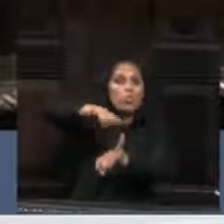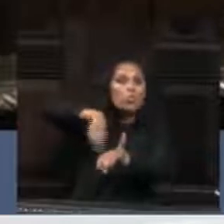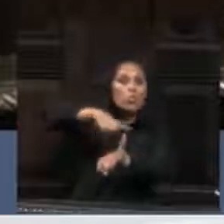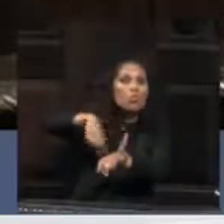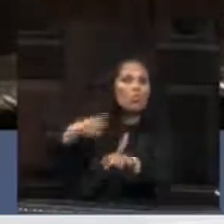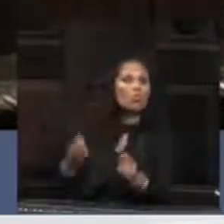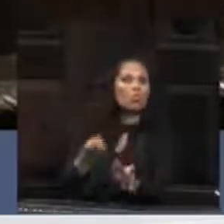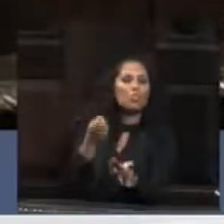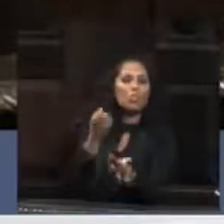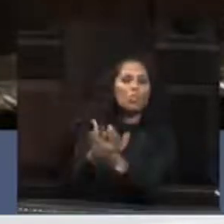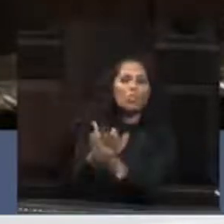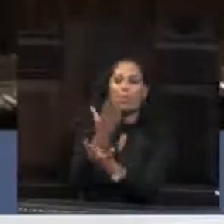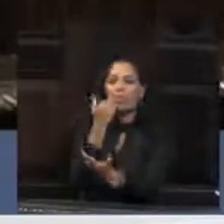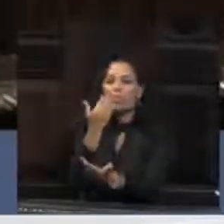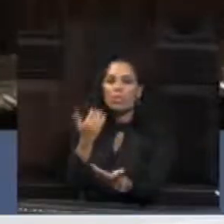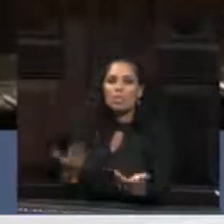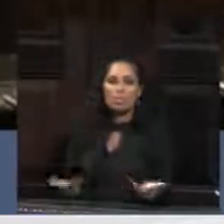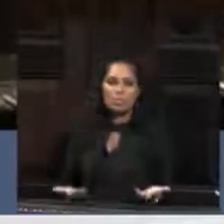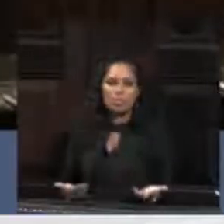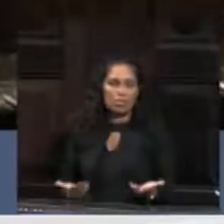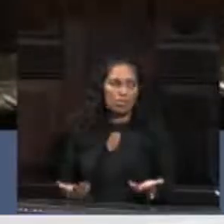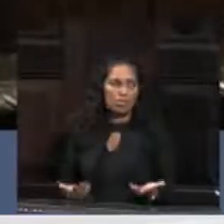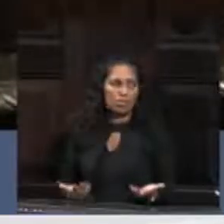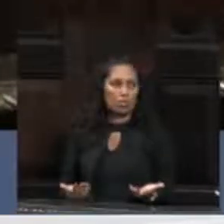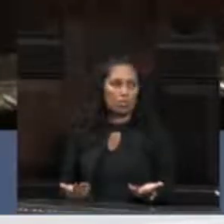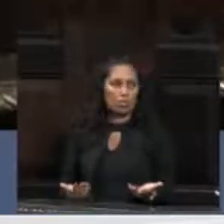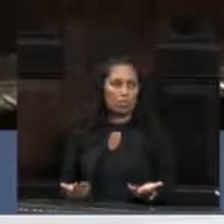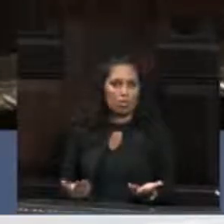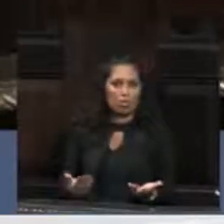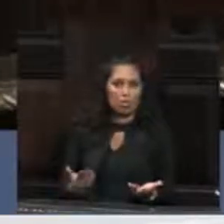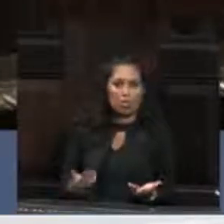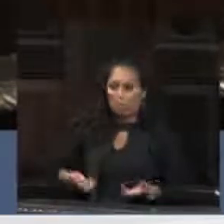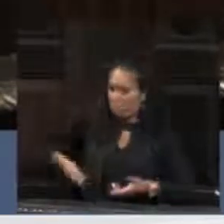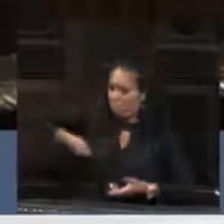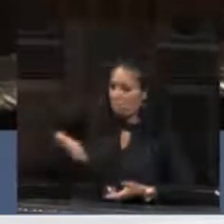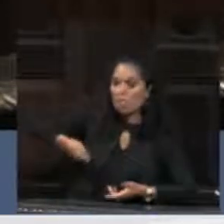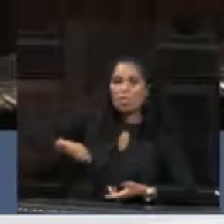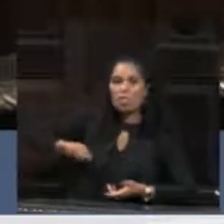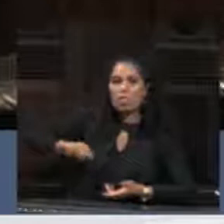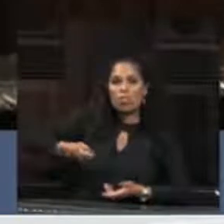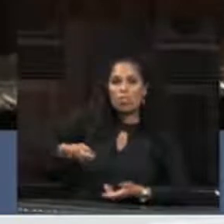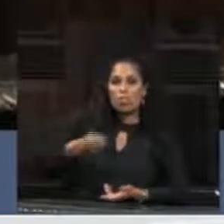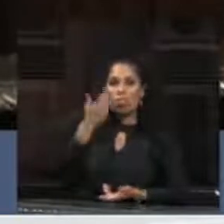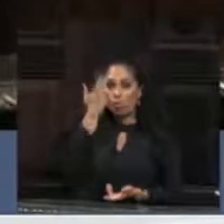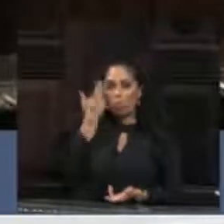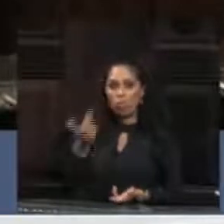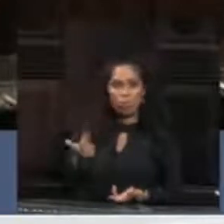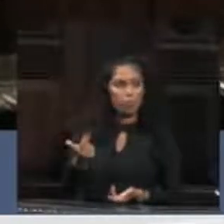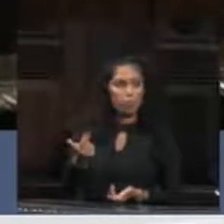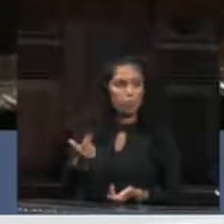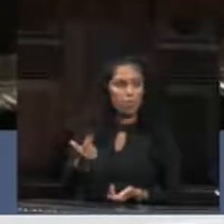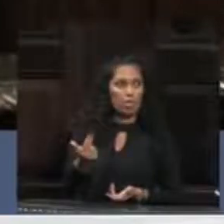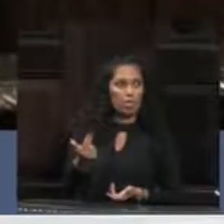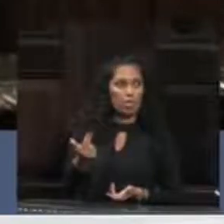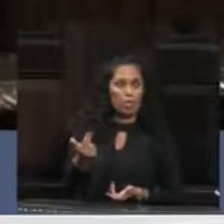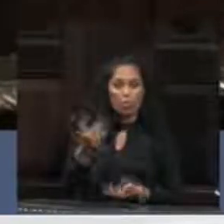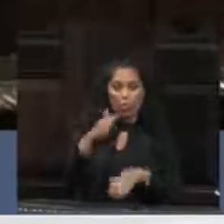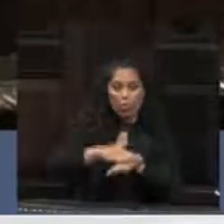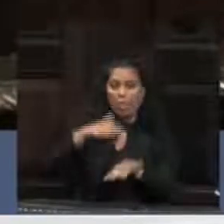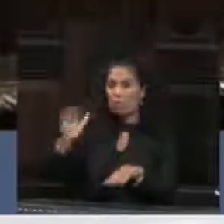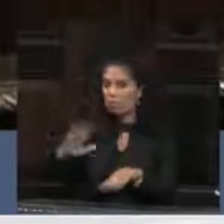mais de 40% do seu salário. numa das cestas básicas mais